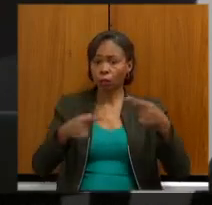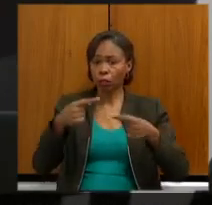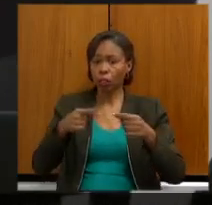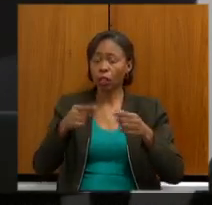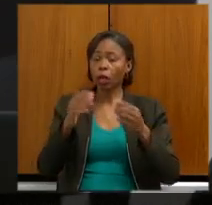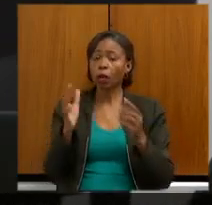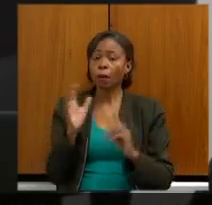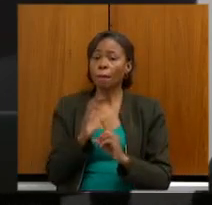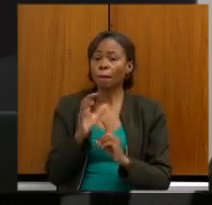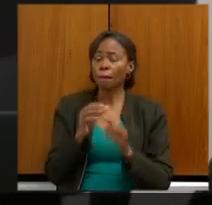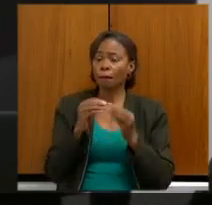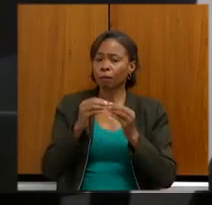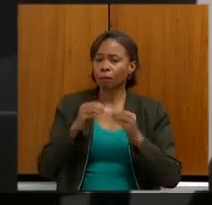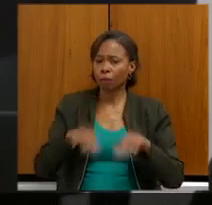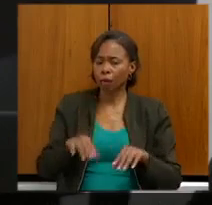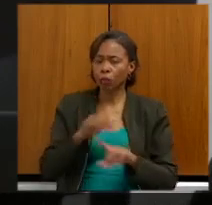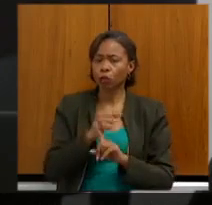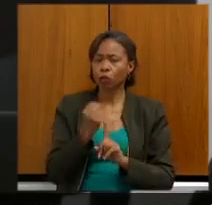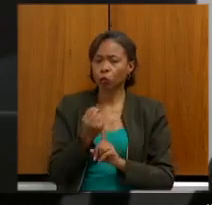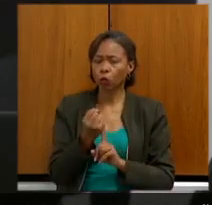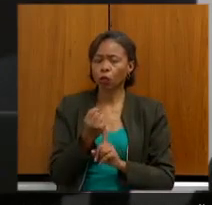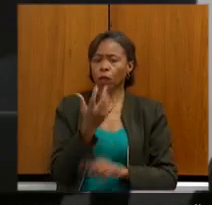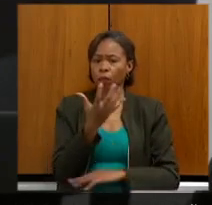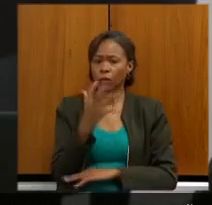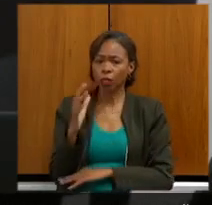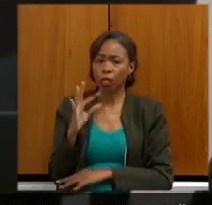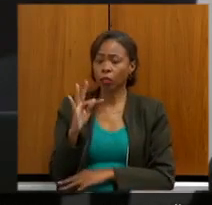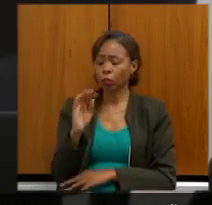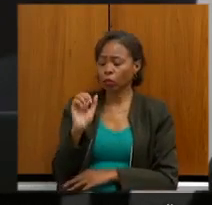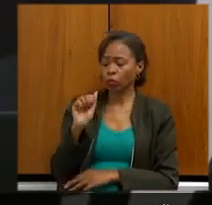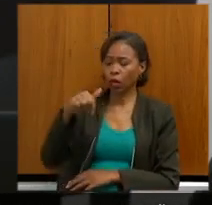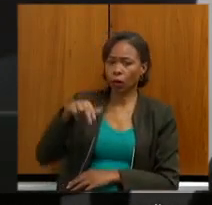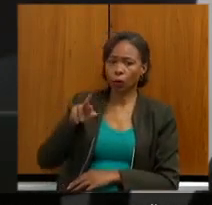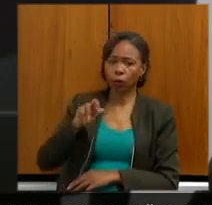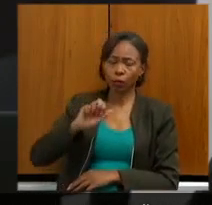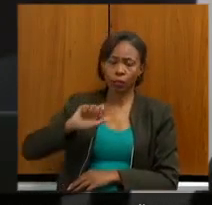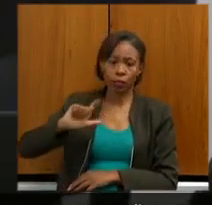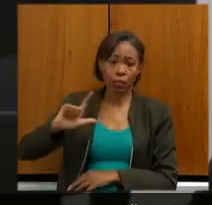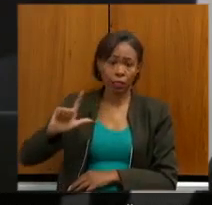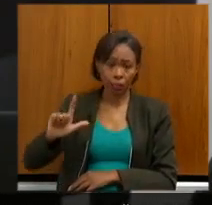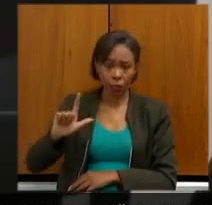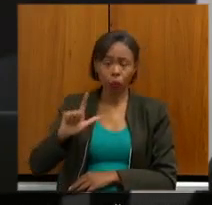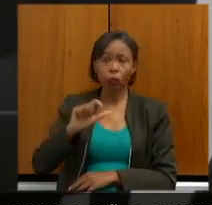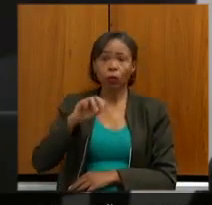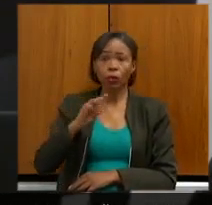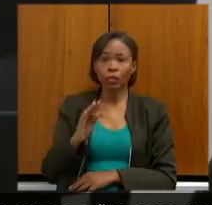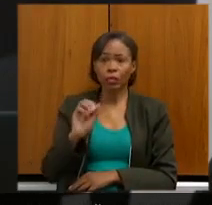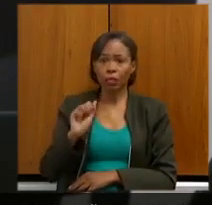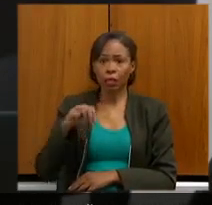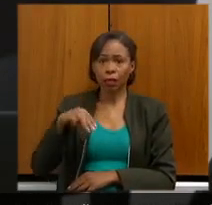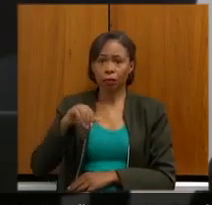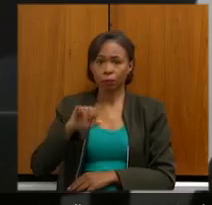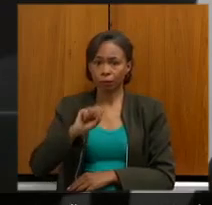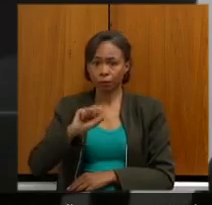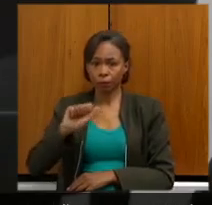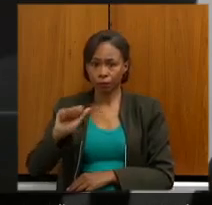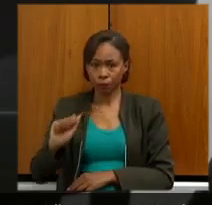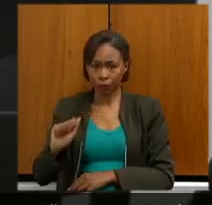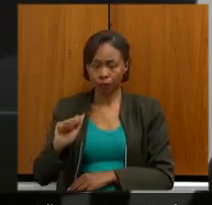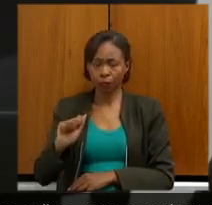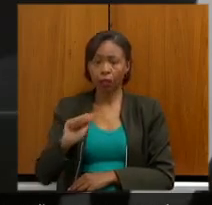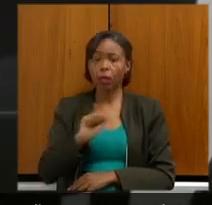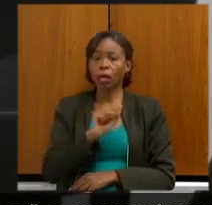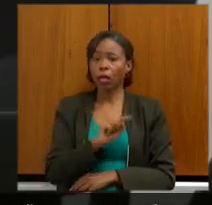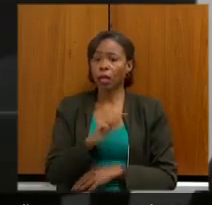os impactos socioambientais do projeto Taquaril mineração Tâmisa aprovado pelo Conselho Estadual de meio ambiente com Pan